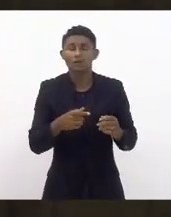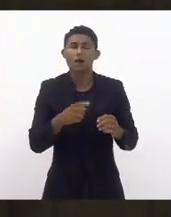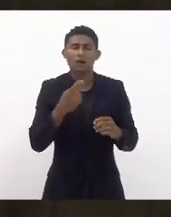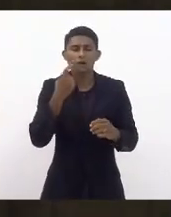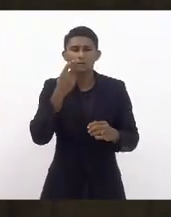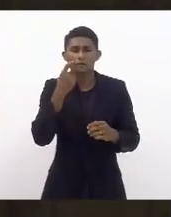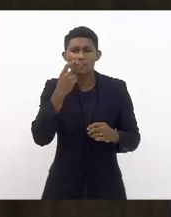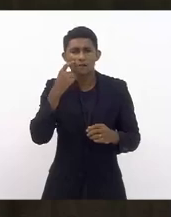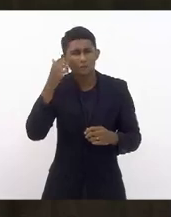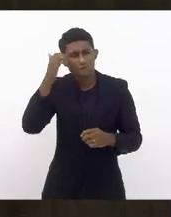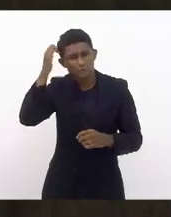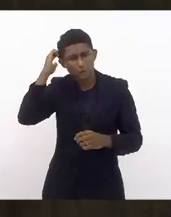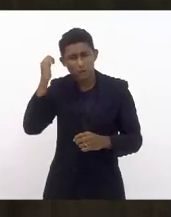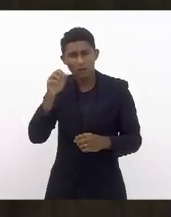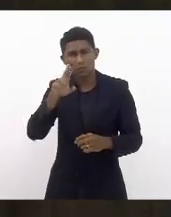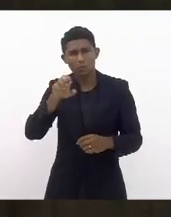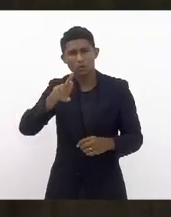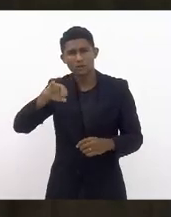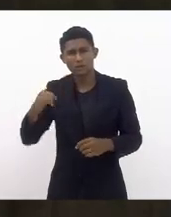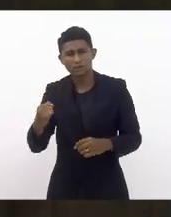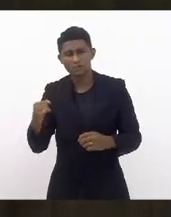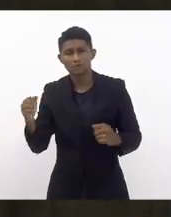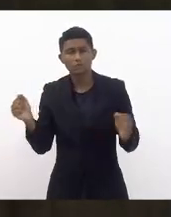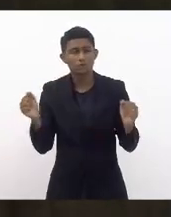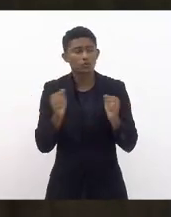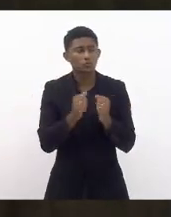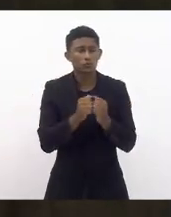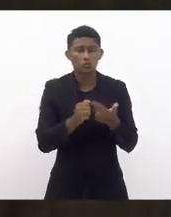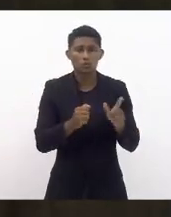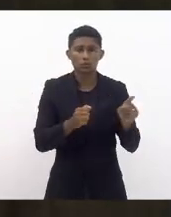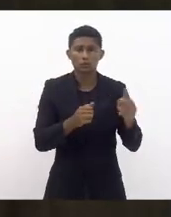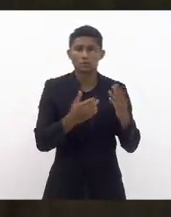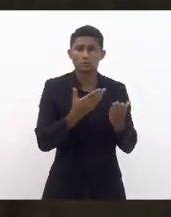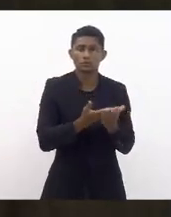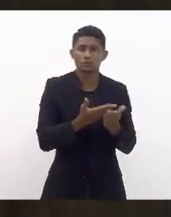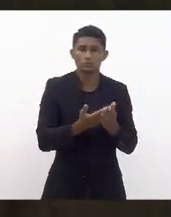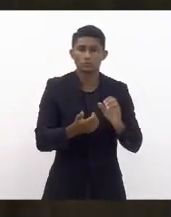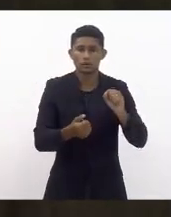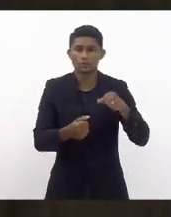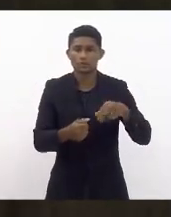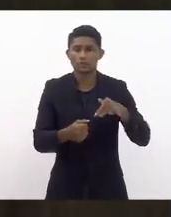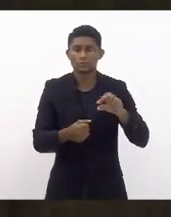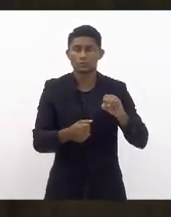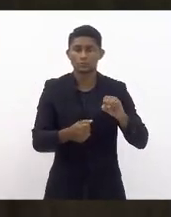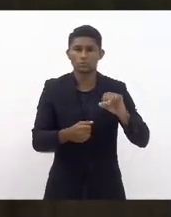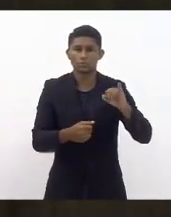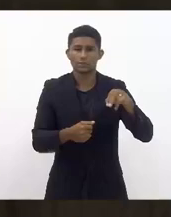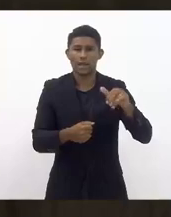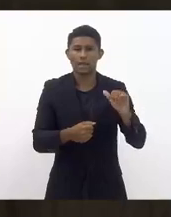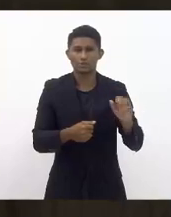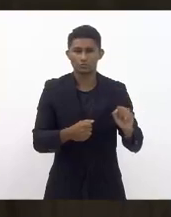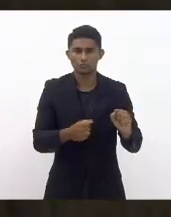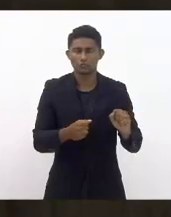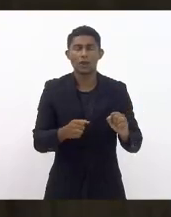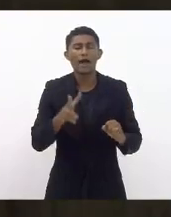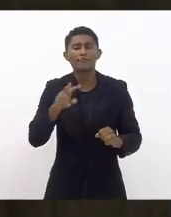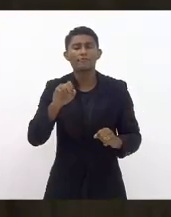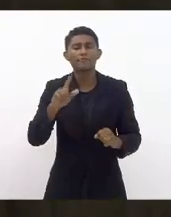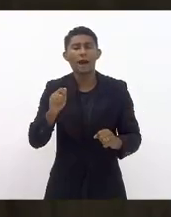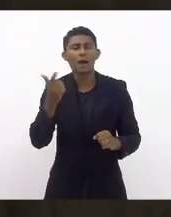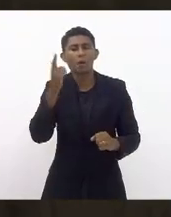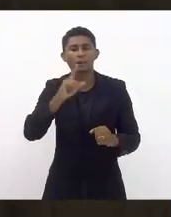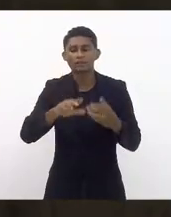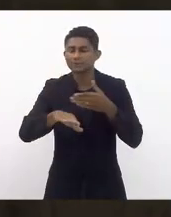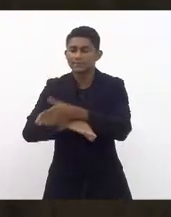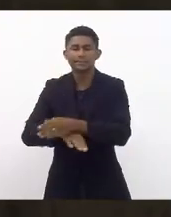UERJ, junto com aquele que está estudando no Santo Inácio, no Santo Agostinho. De quem vai ser essa vaga?